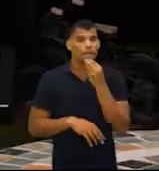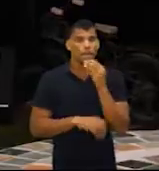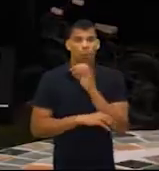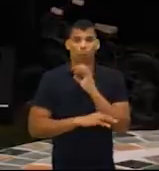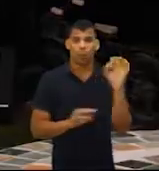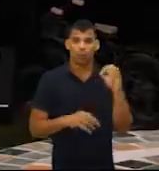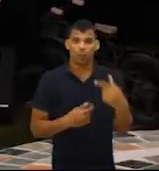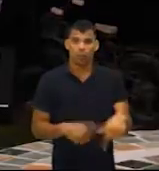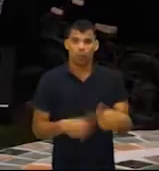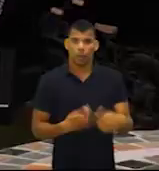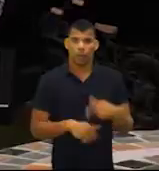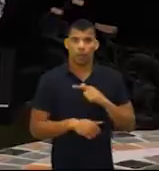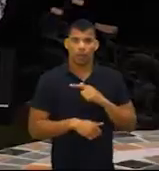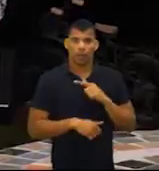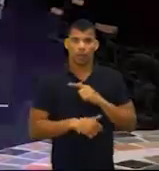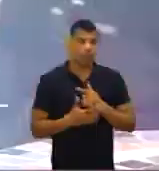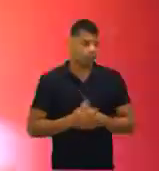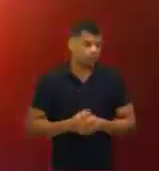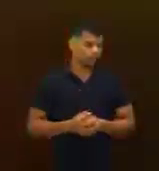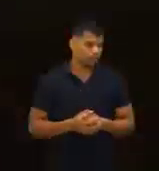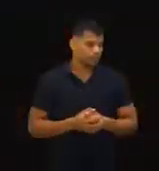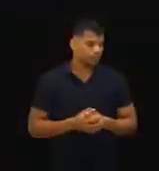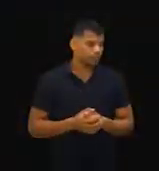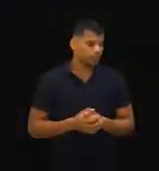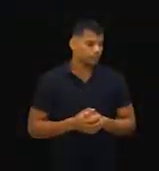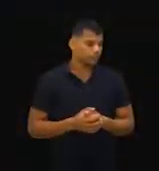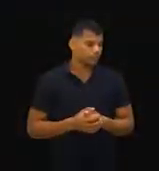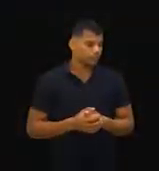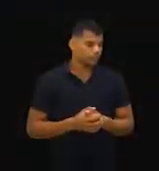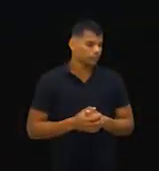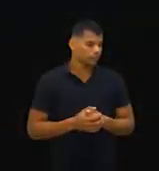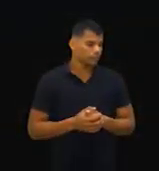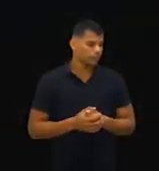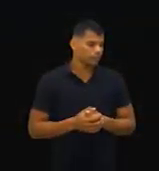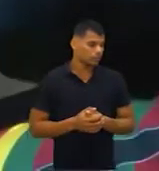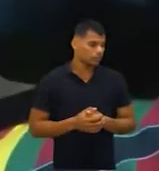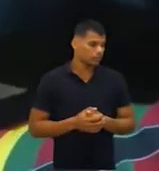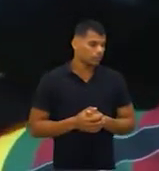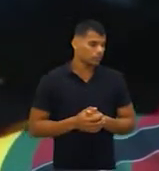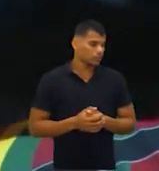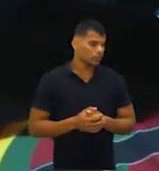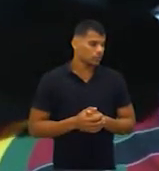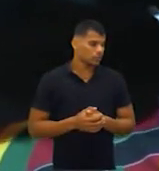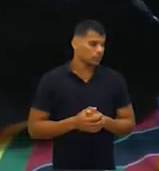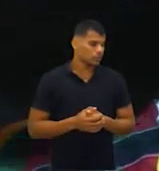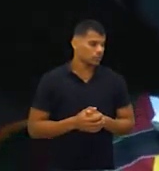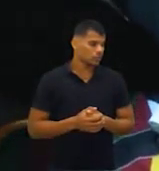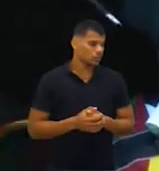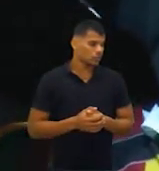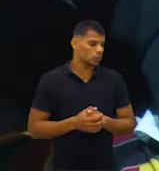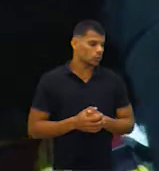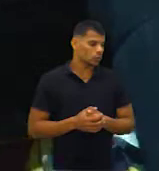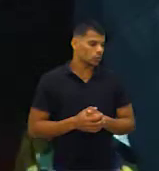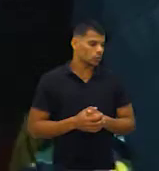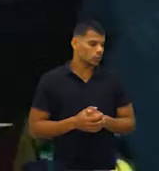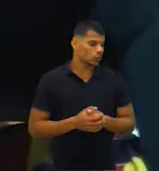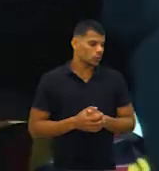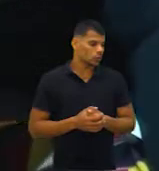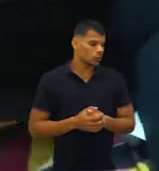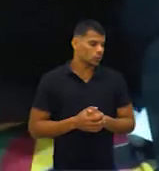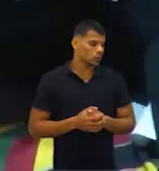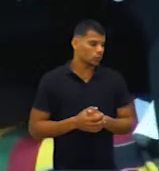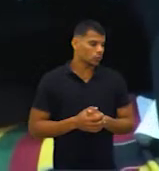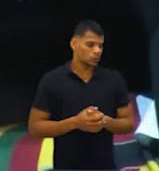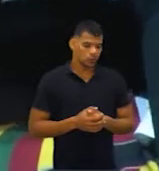estabilizei como compositor e como cantor. Então, foi uma ótima oportunidade